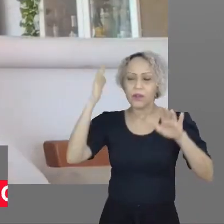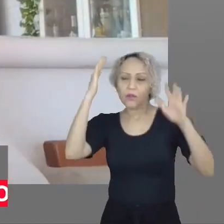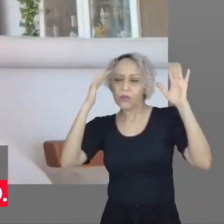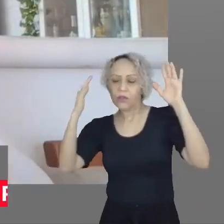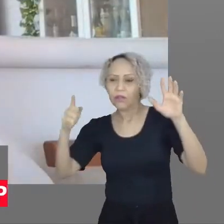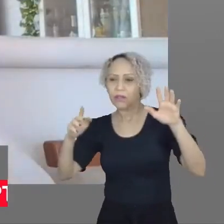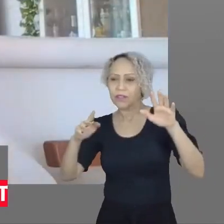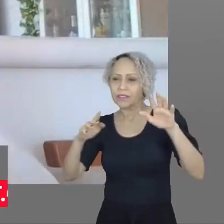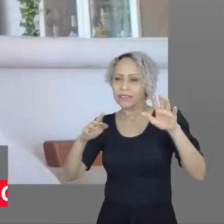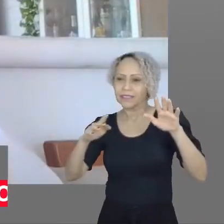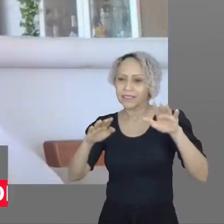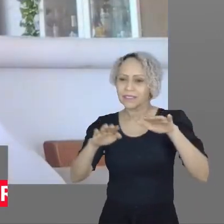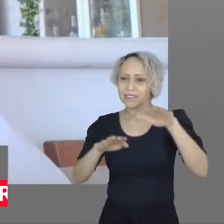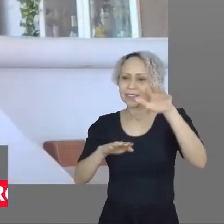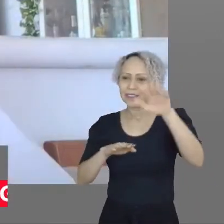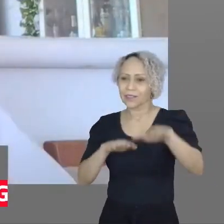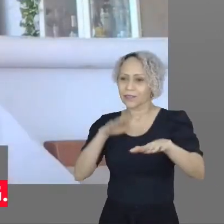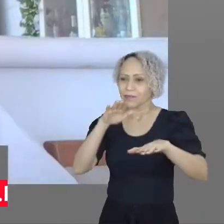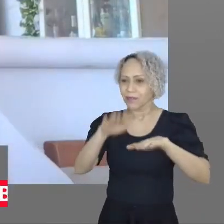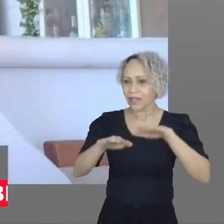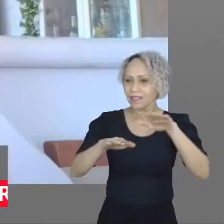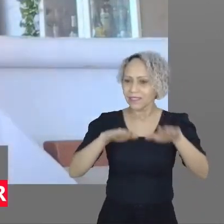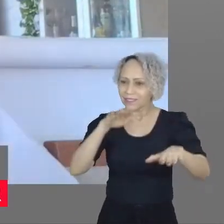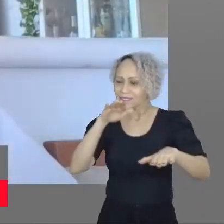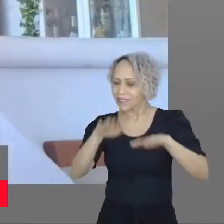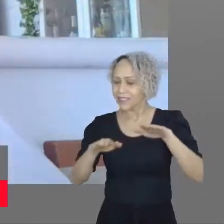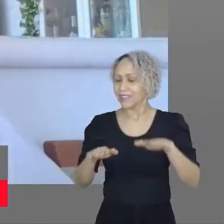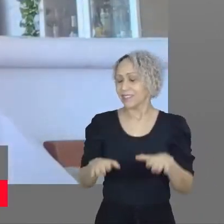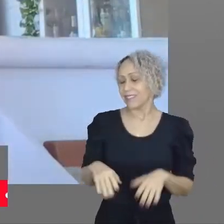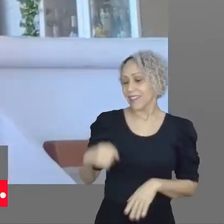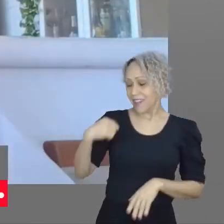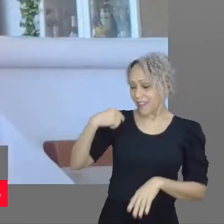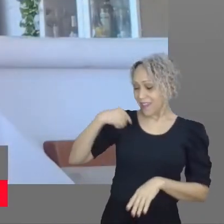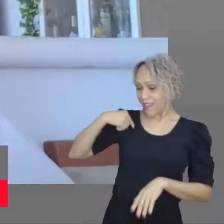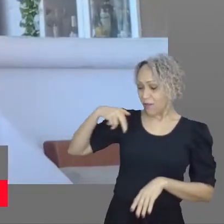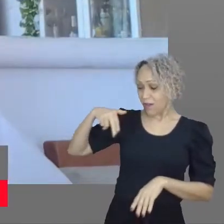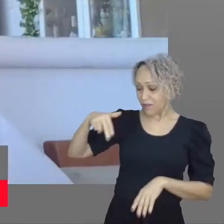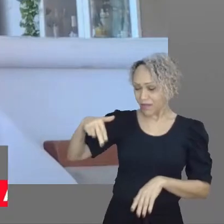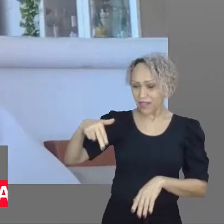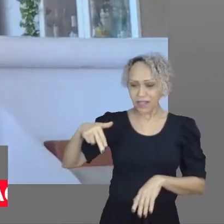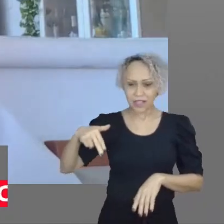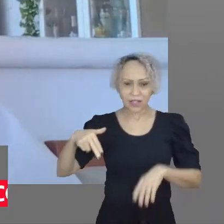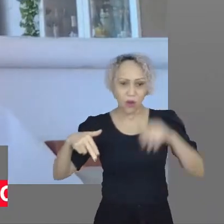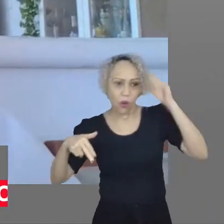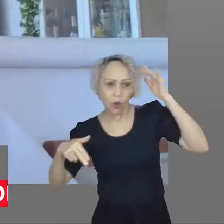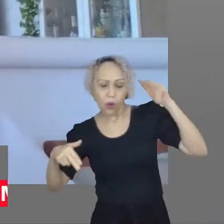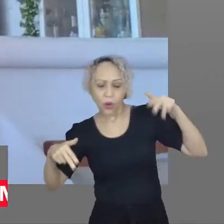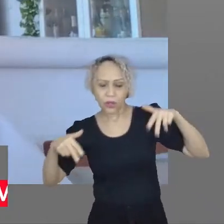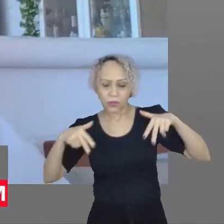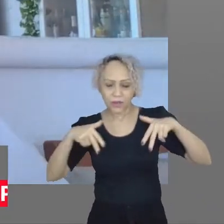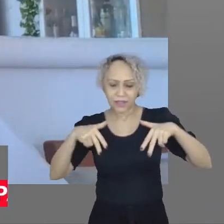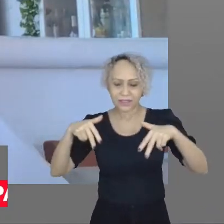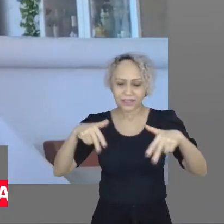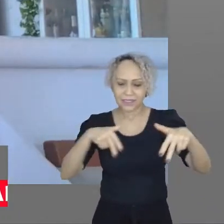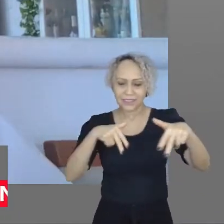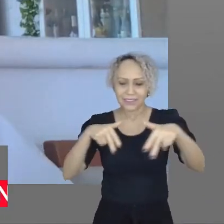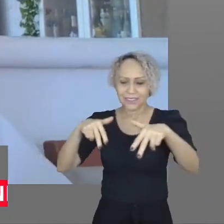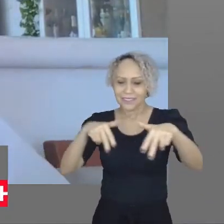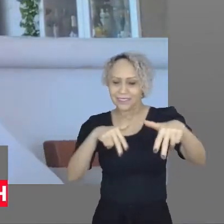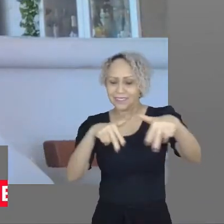passos e a utopia anda 2 passos. Eu ando 3, 5, 10 passos e a utopia sempre vai mais para